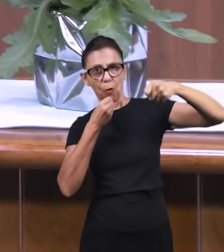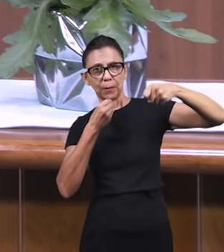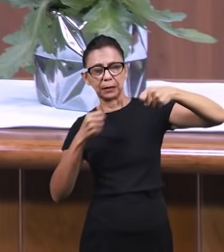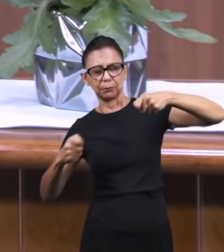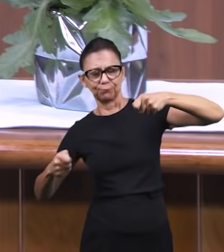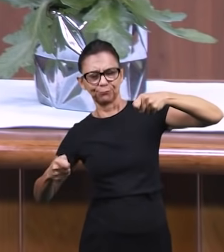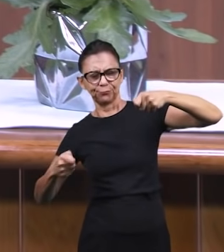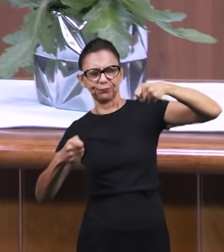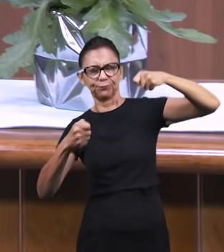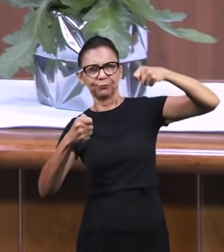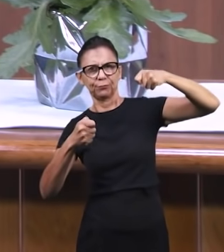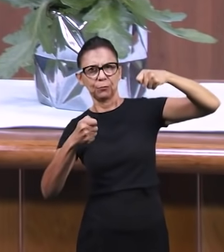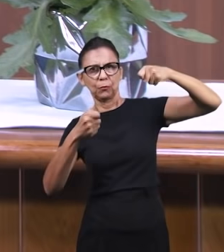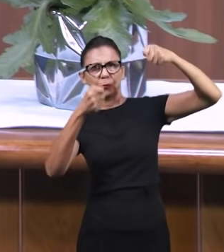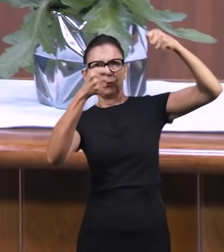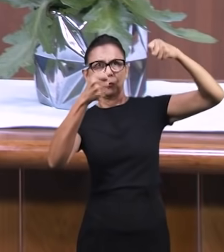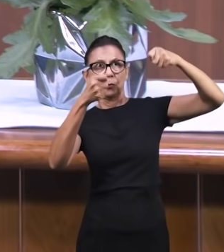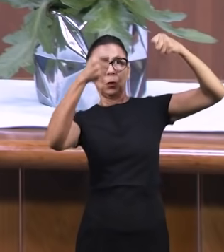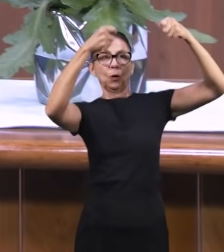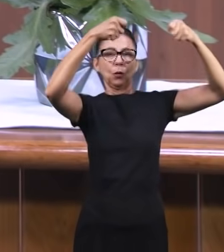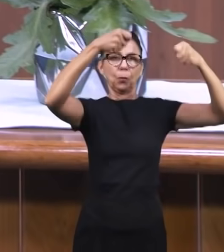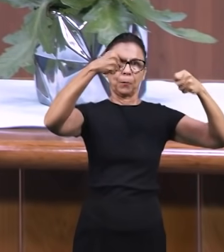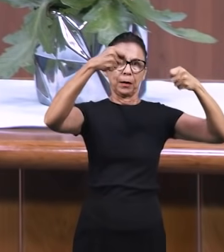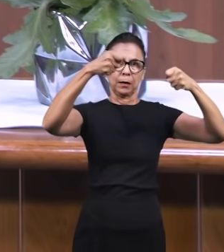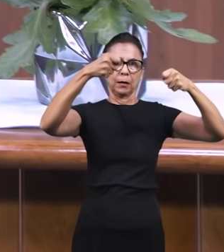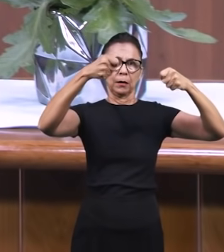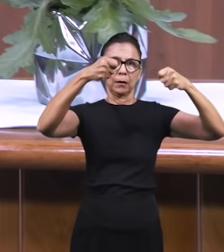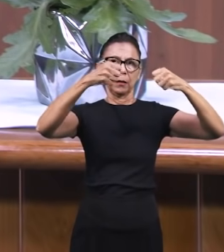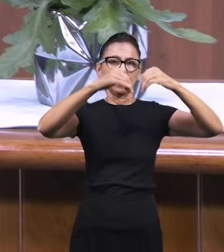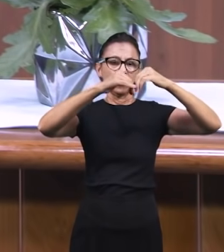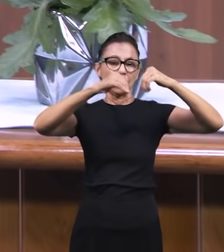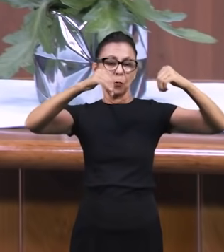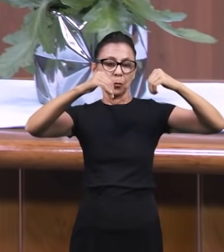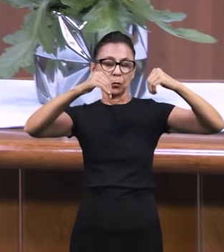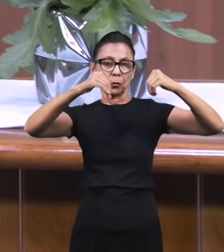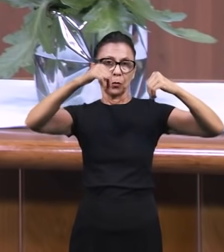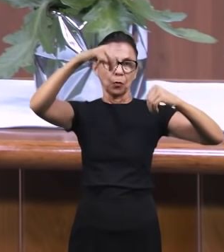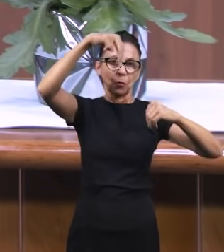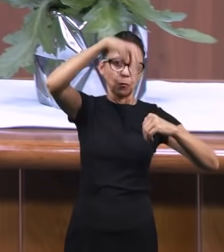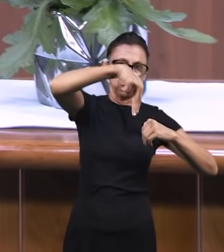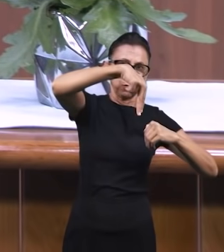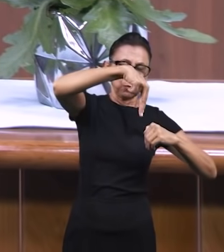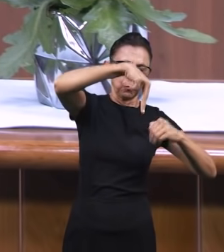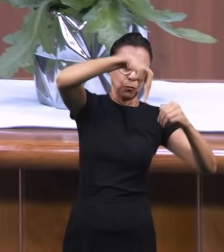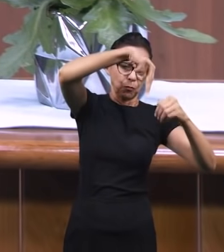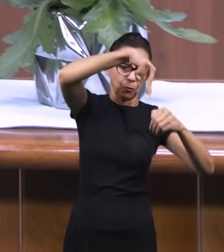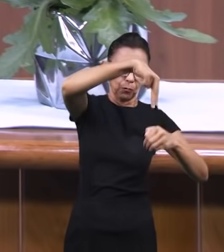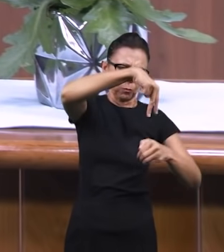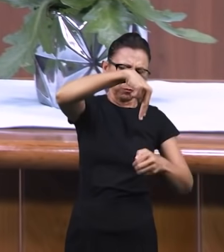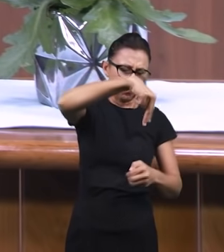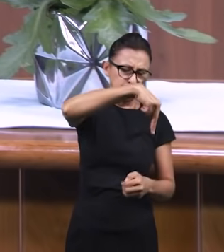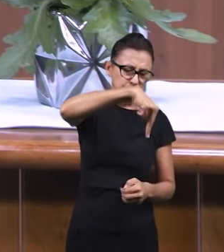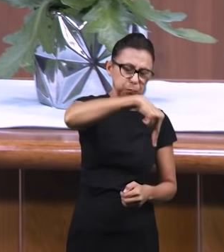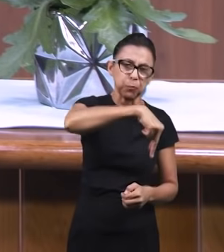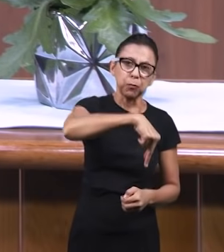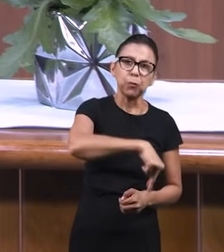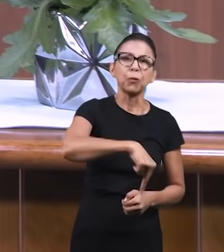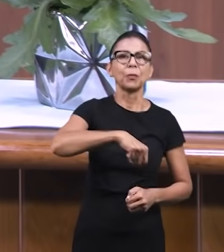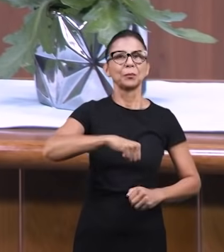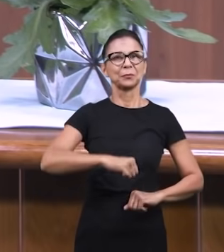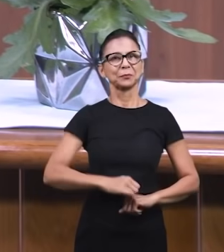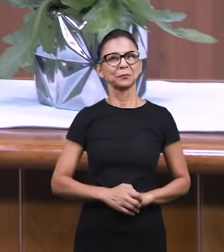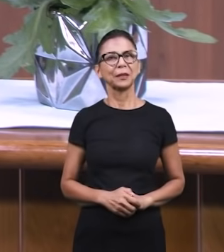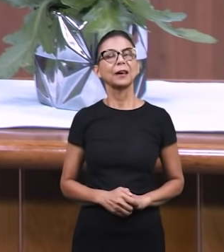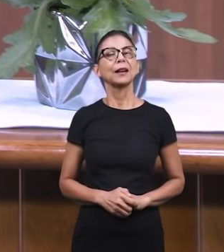itens. Naquela época também não era diferente. As casas, os telhados eram feitos também de barro e